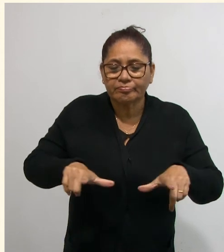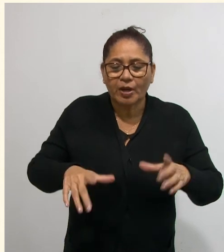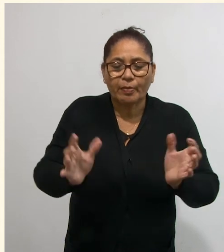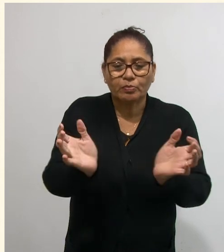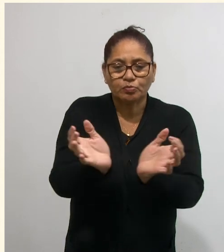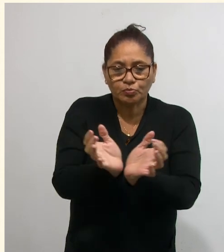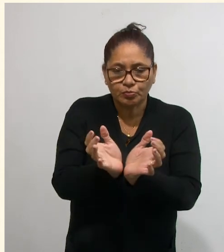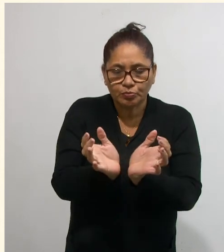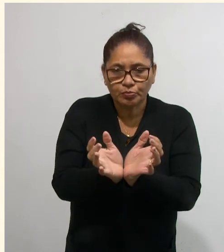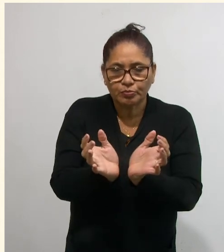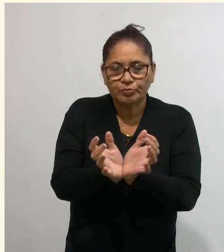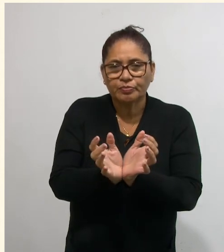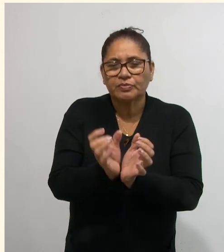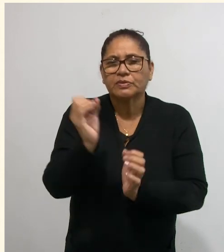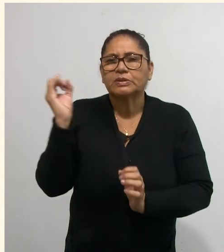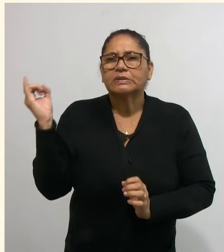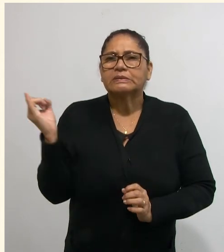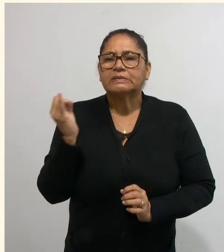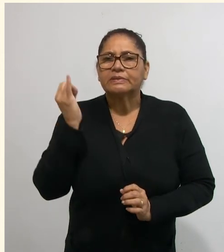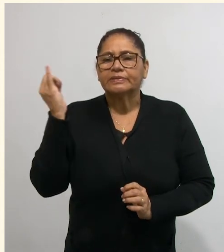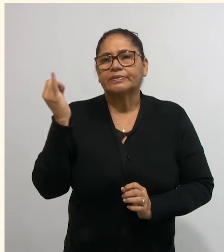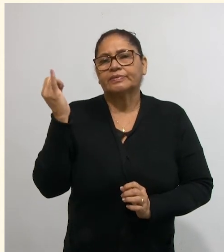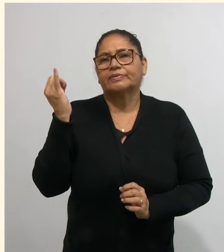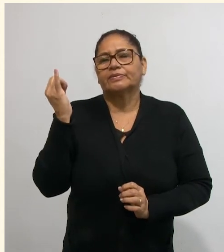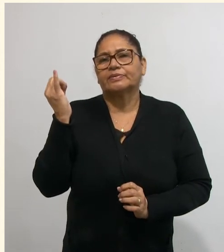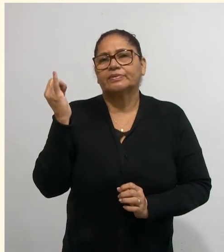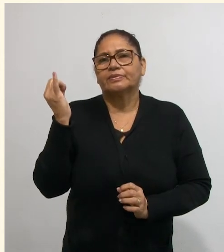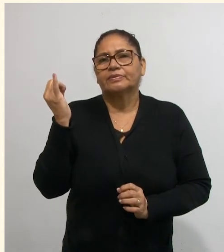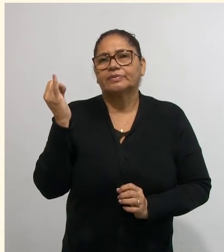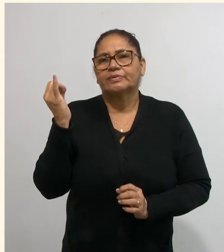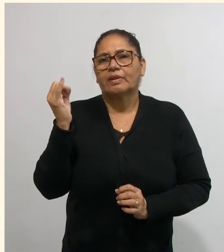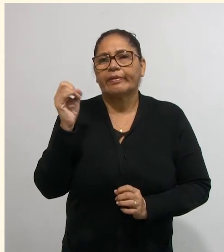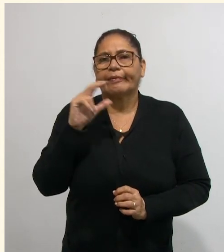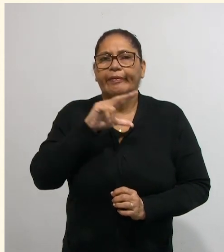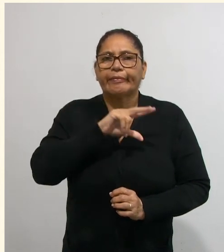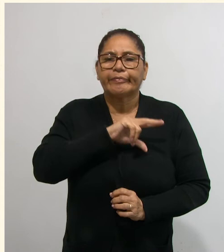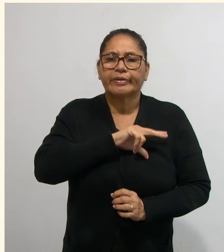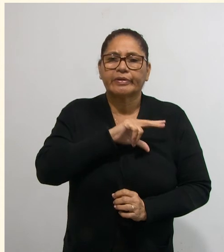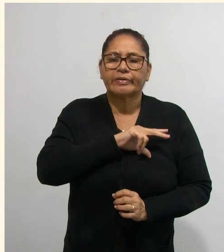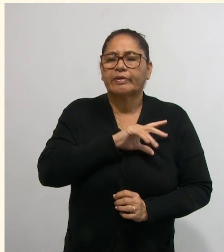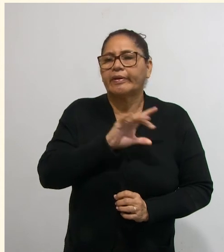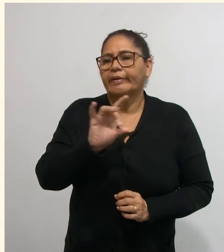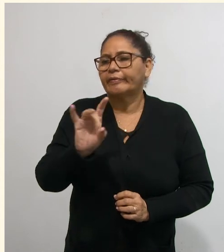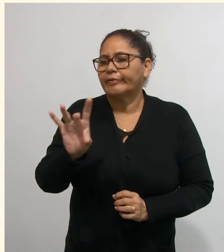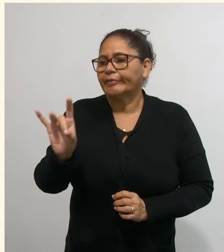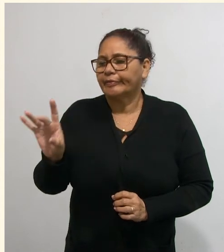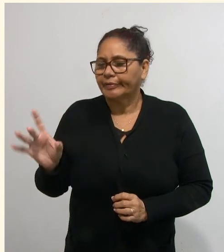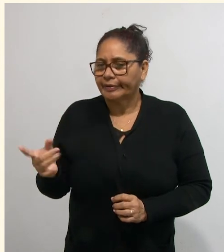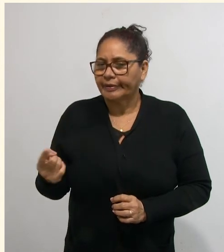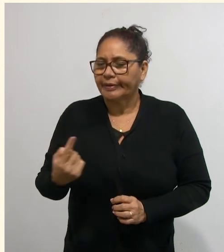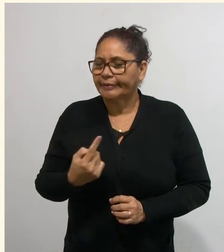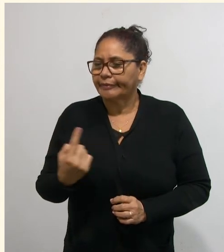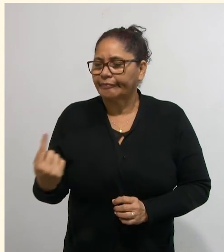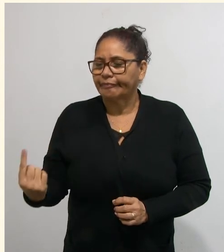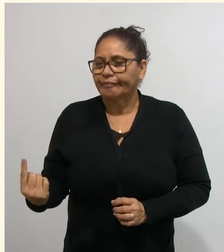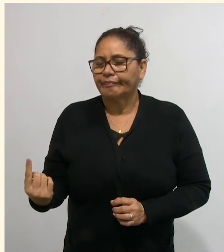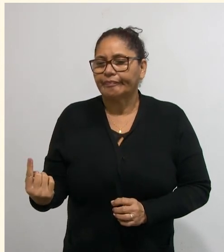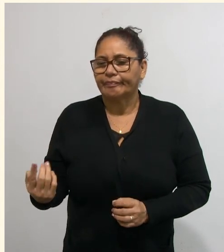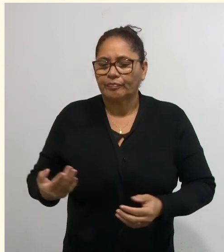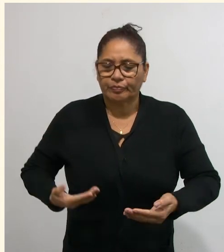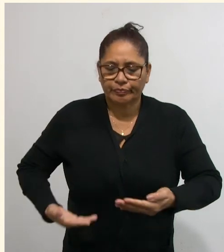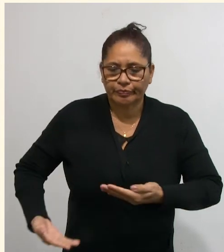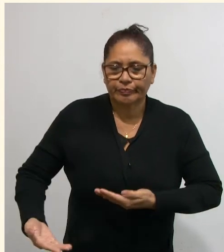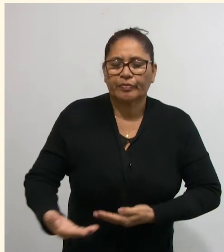do trabalho coletivo, que é importante, às particularidades individuais. Ou